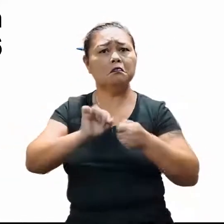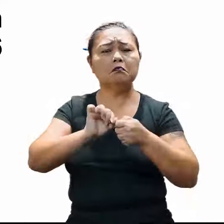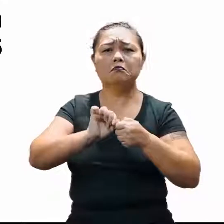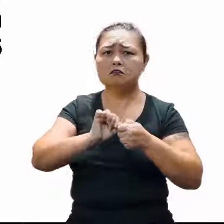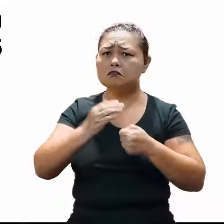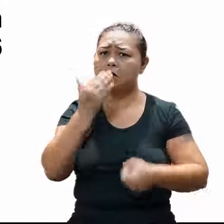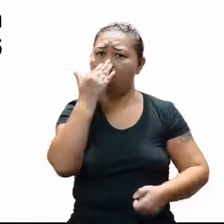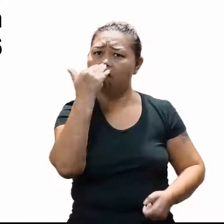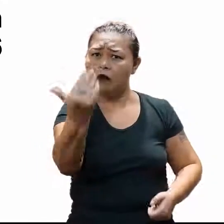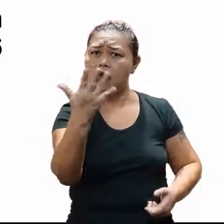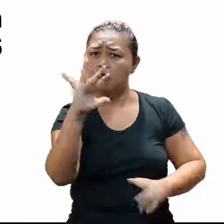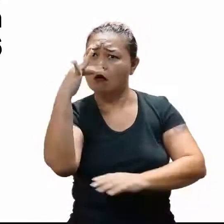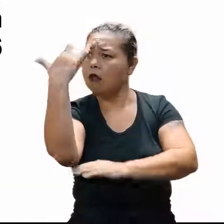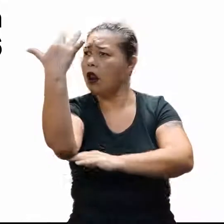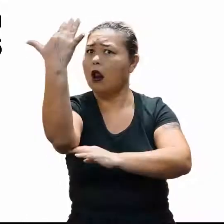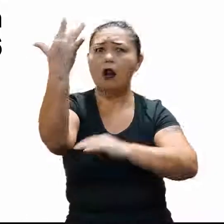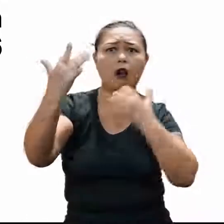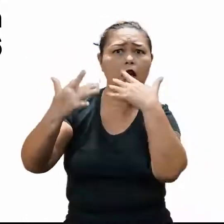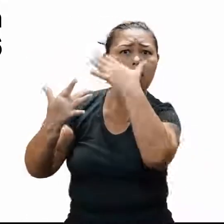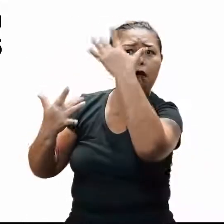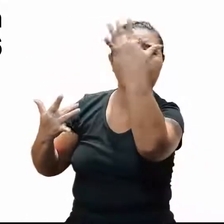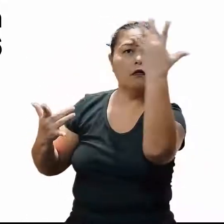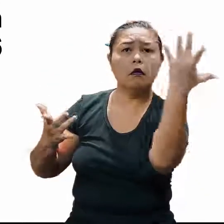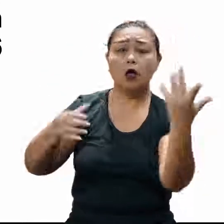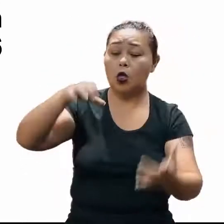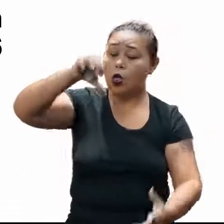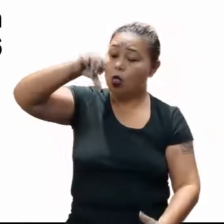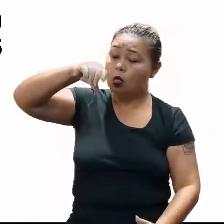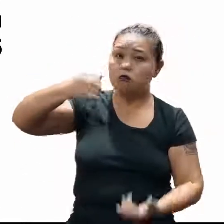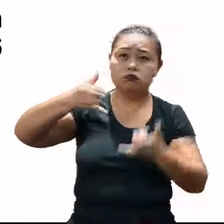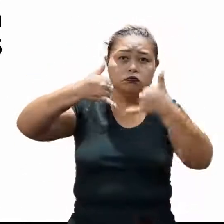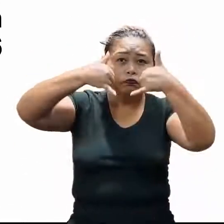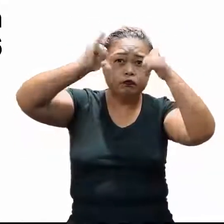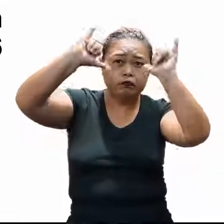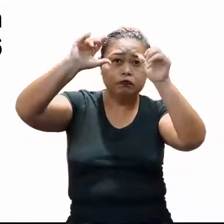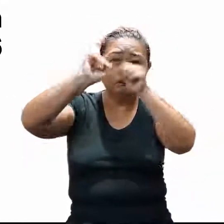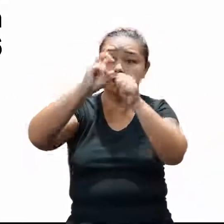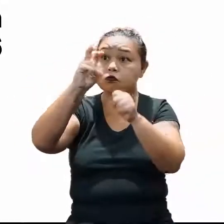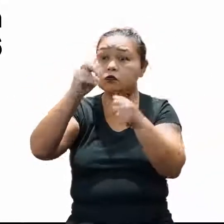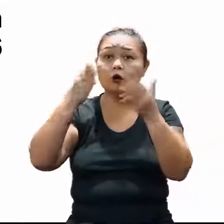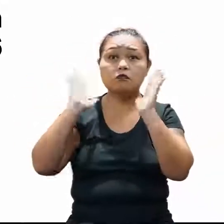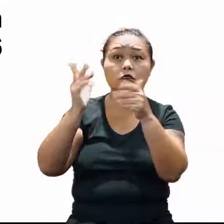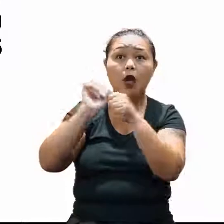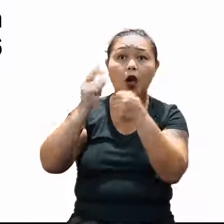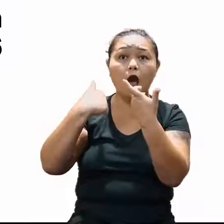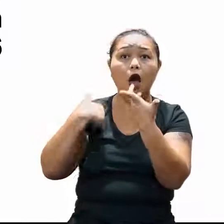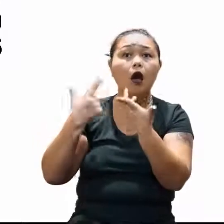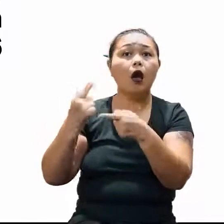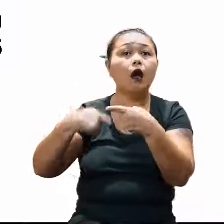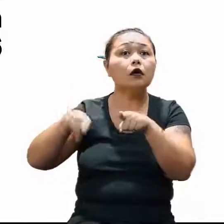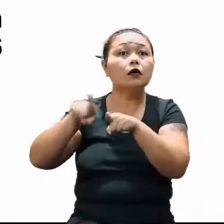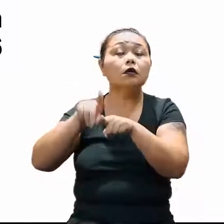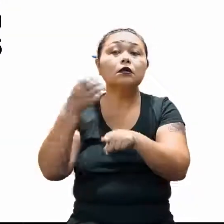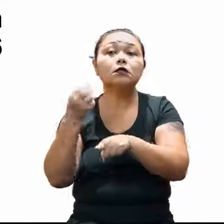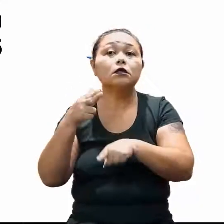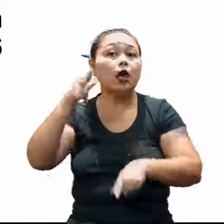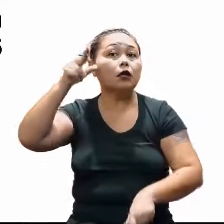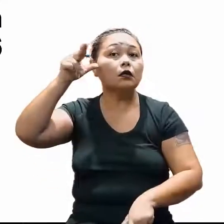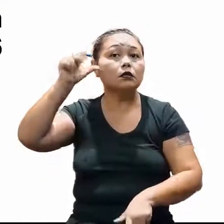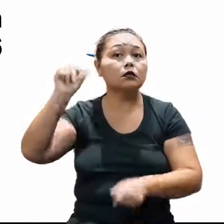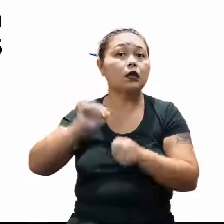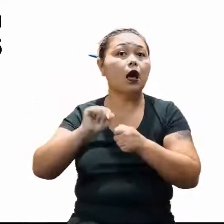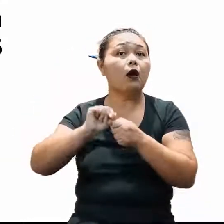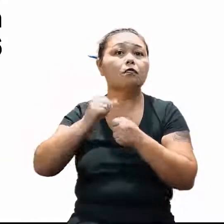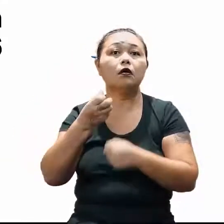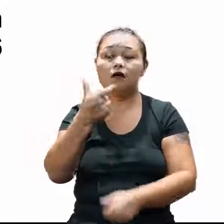iam enfrentar a floresta amazônica. 90 bois de carga, 50 burros, 6 cavalos e mais